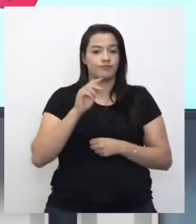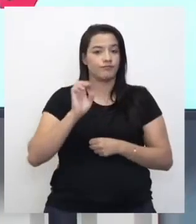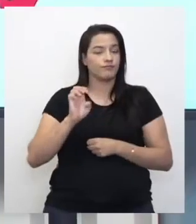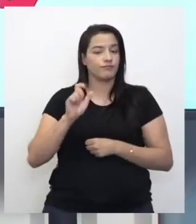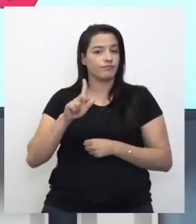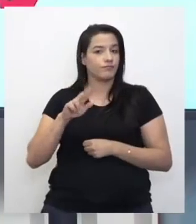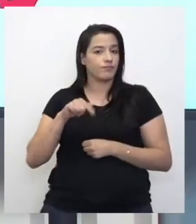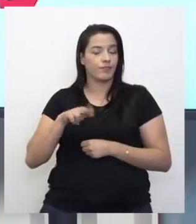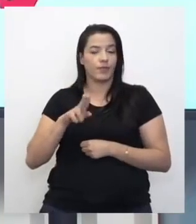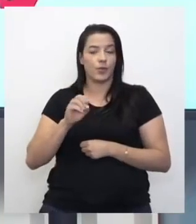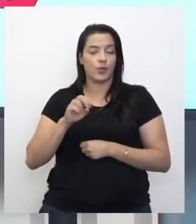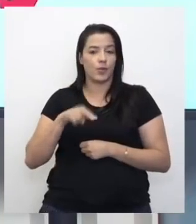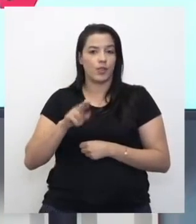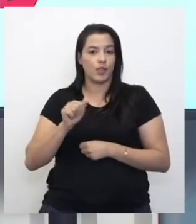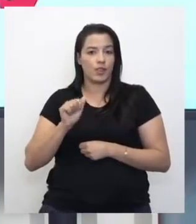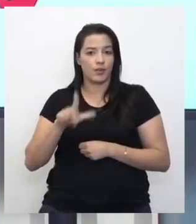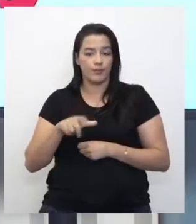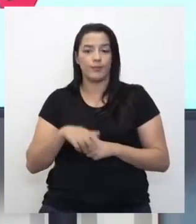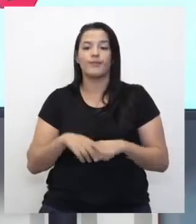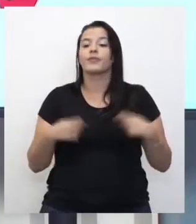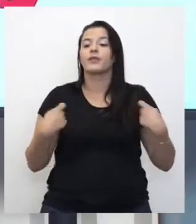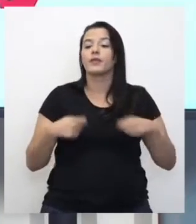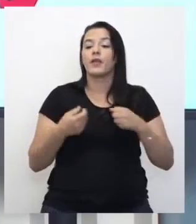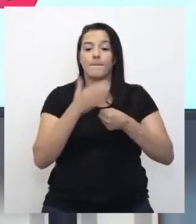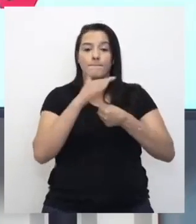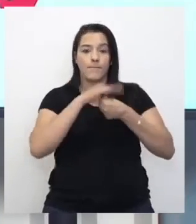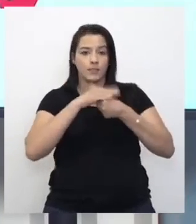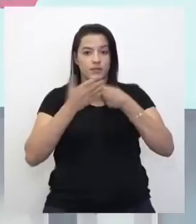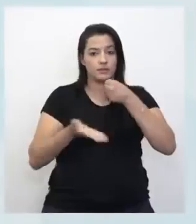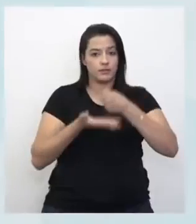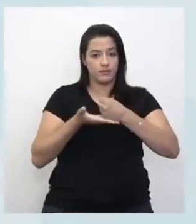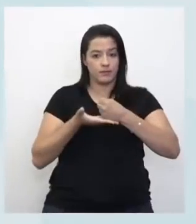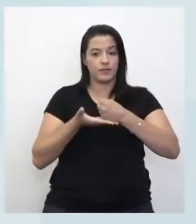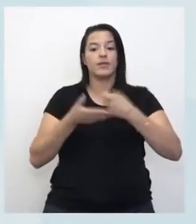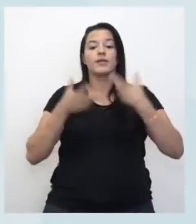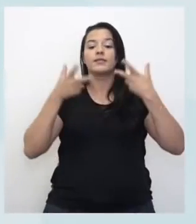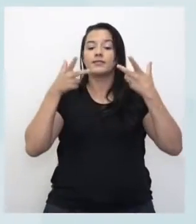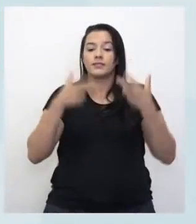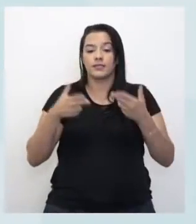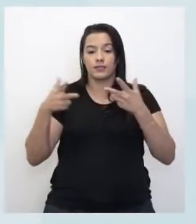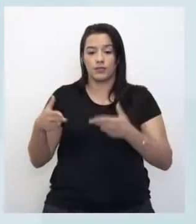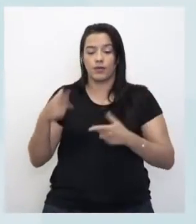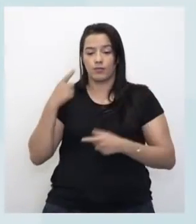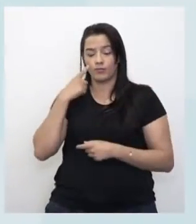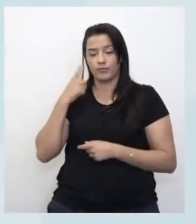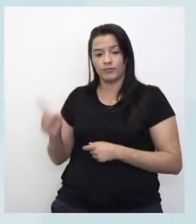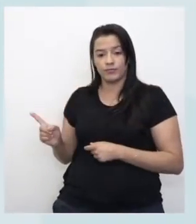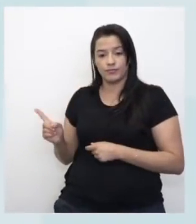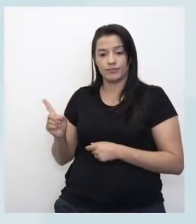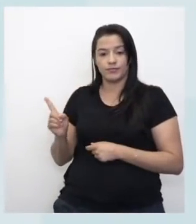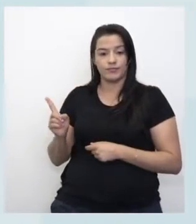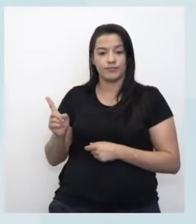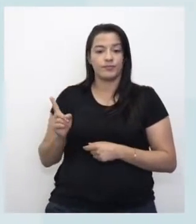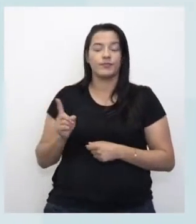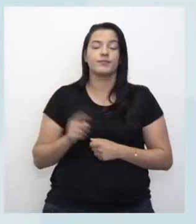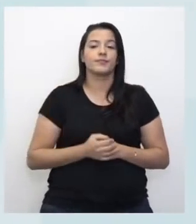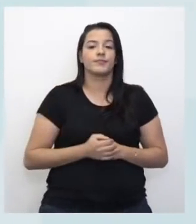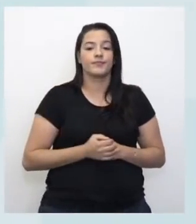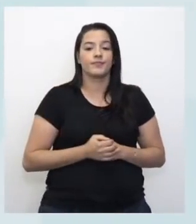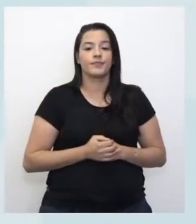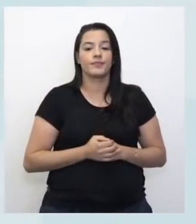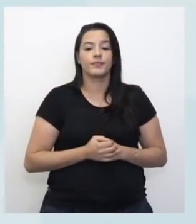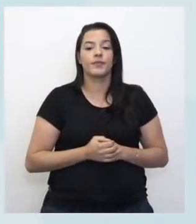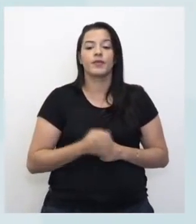a base de cima e aí a base de baixo vão ser hexágonos, idênticos,